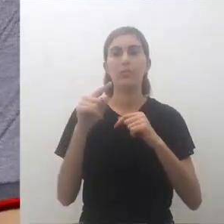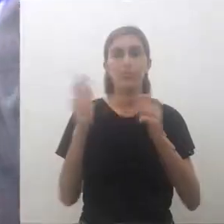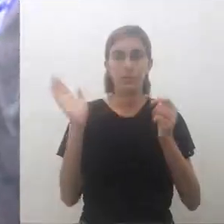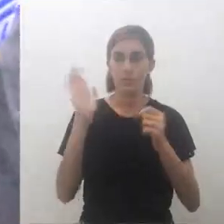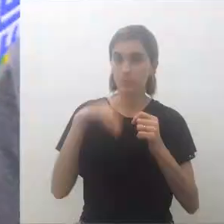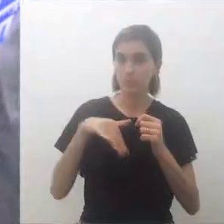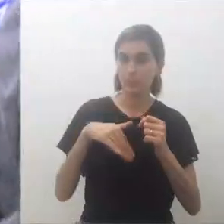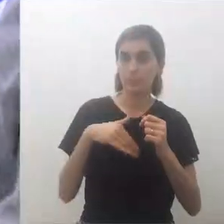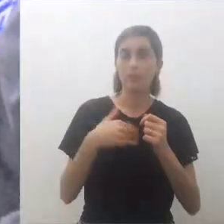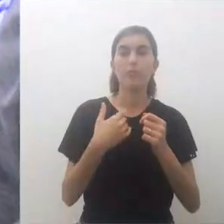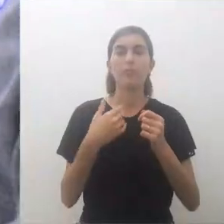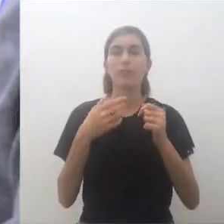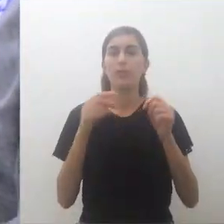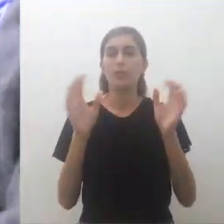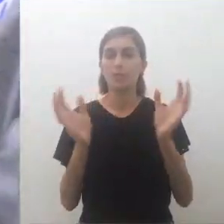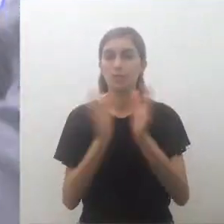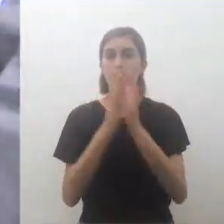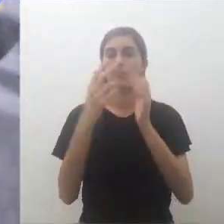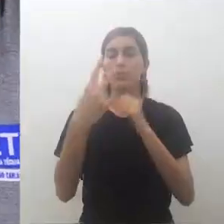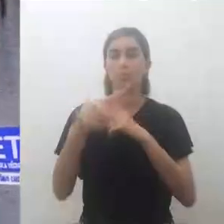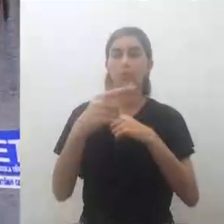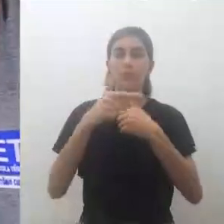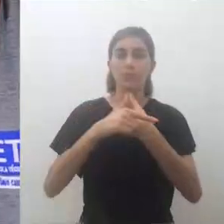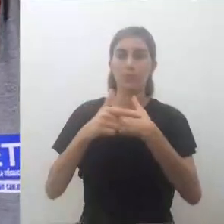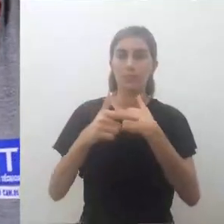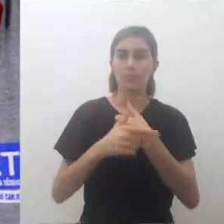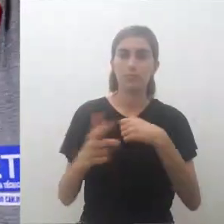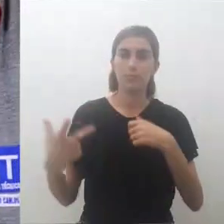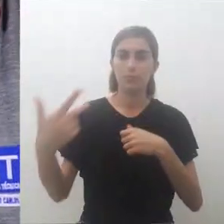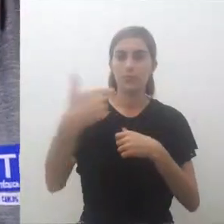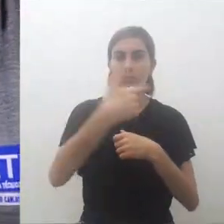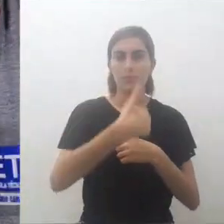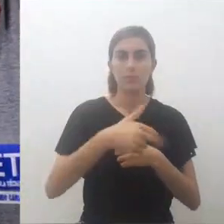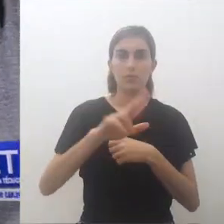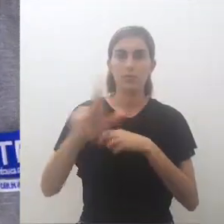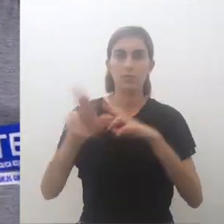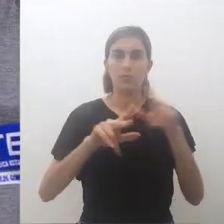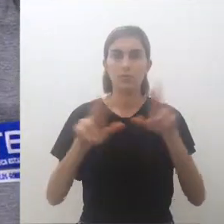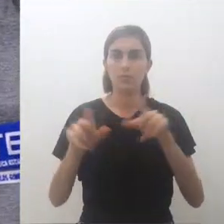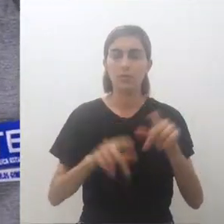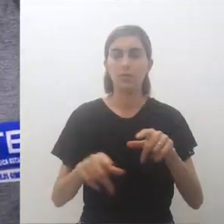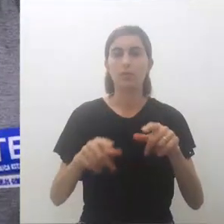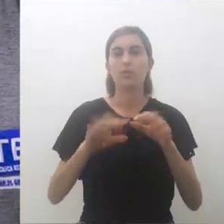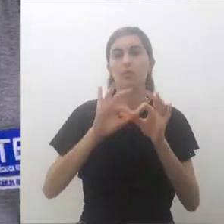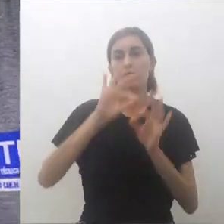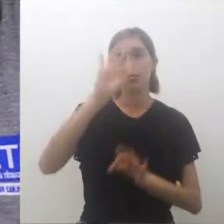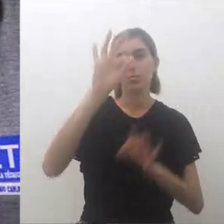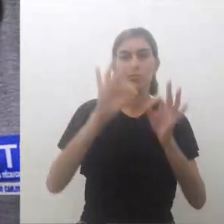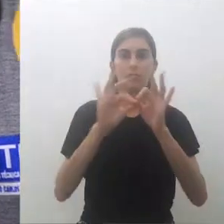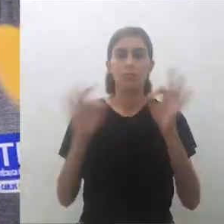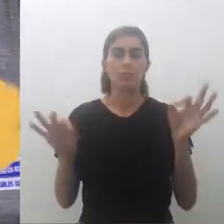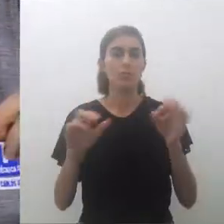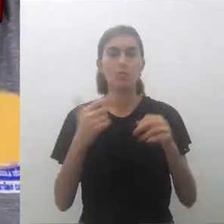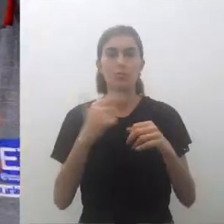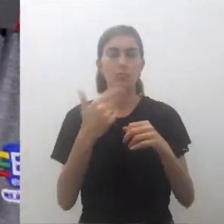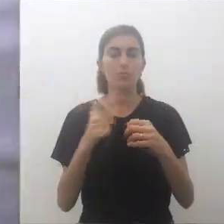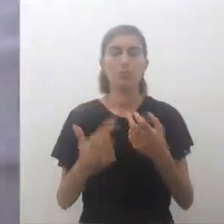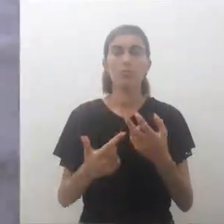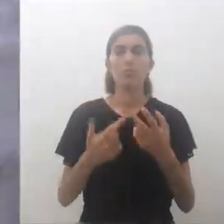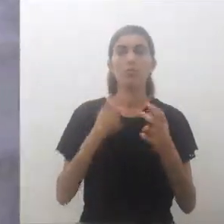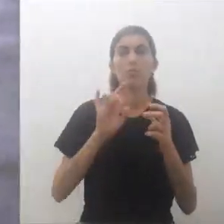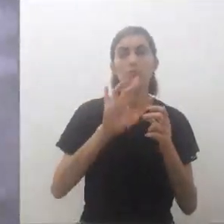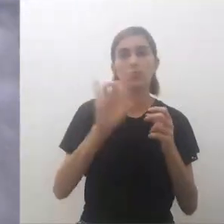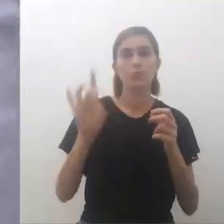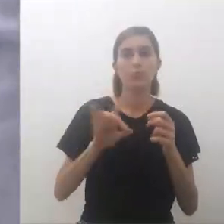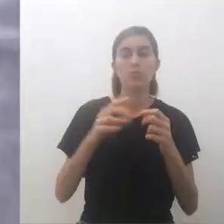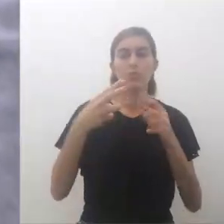lá? Reúna seu papel, recorte em diferentes formas e tamanhos geométricos, não tem medidas, apenas com